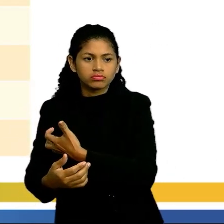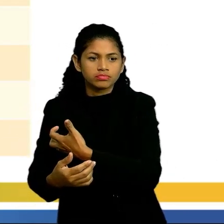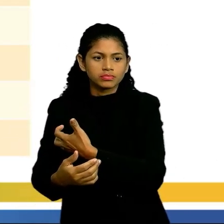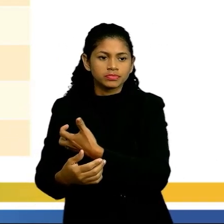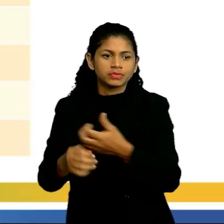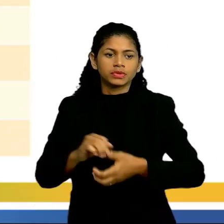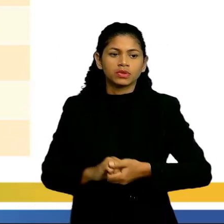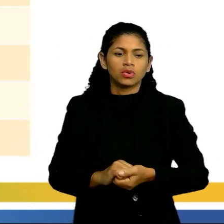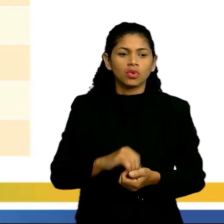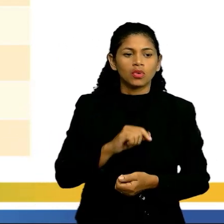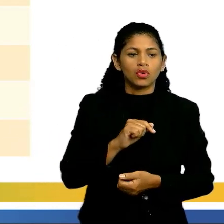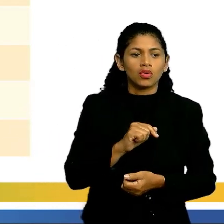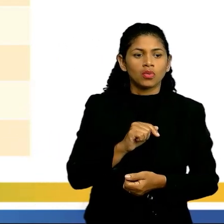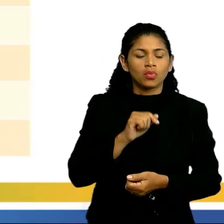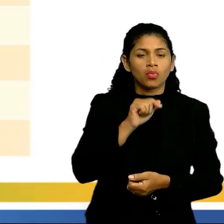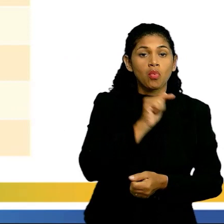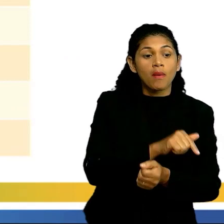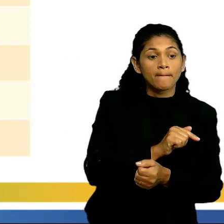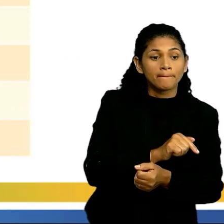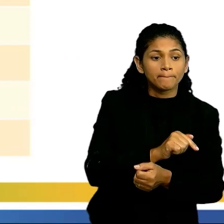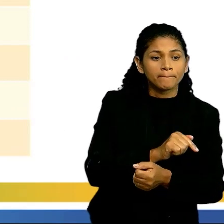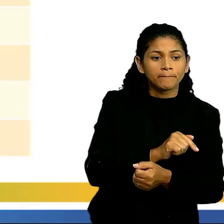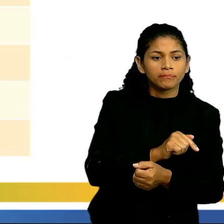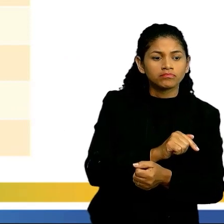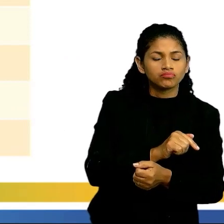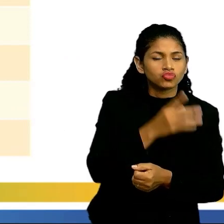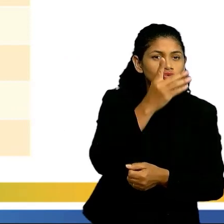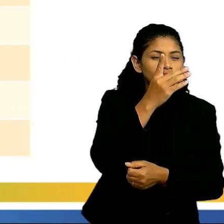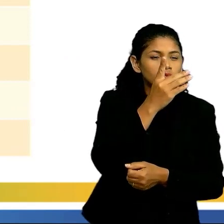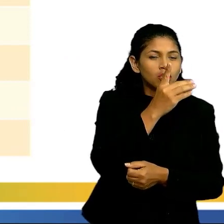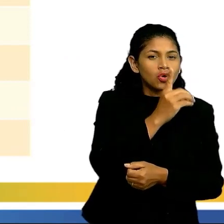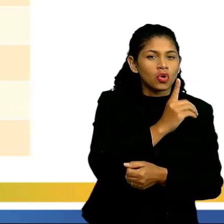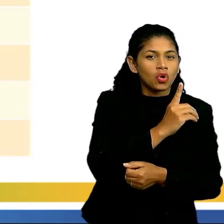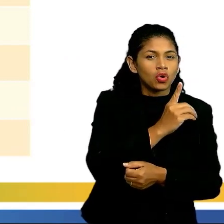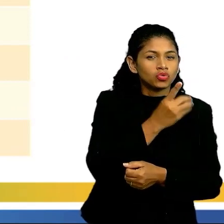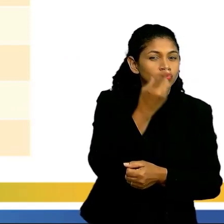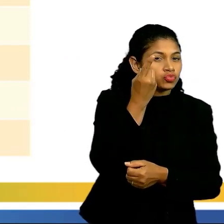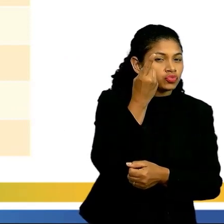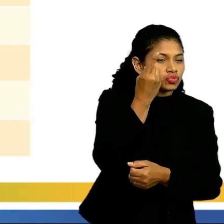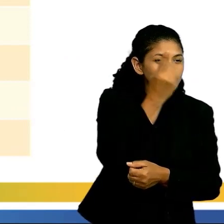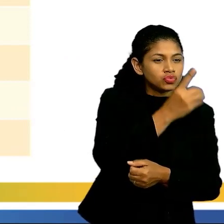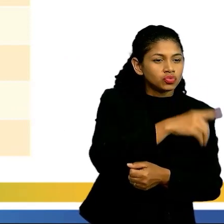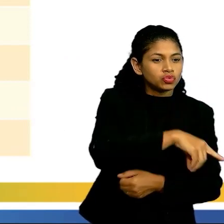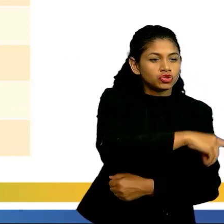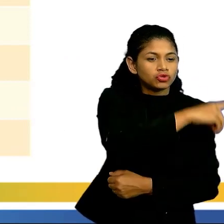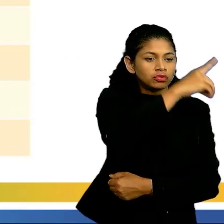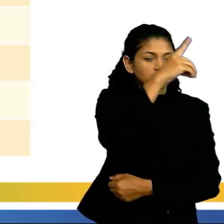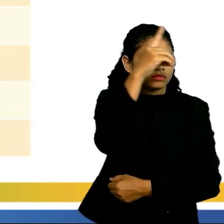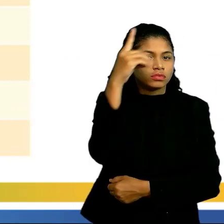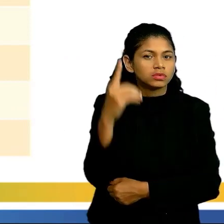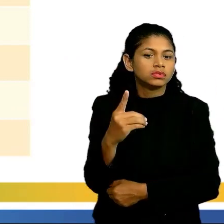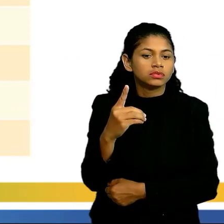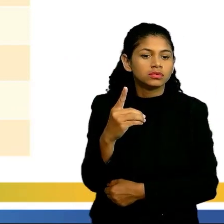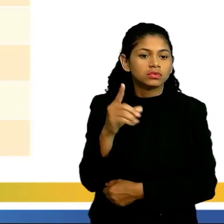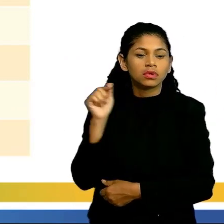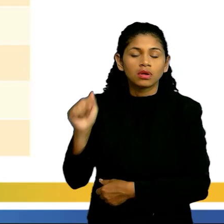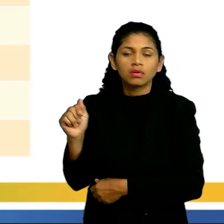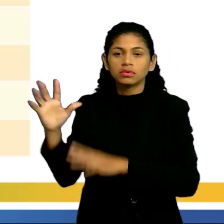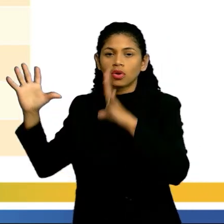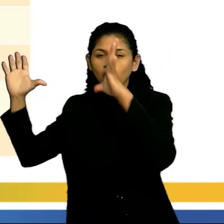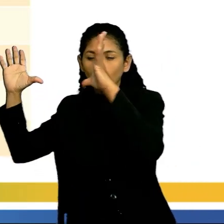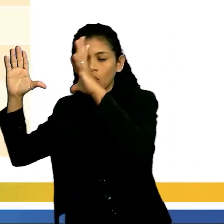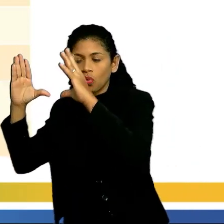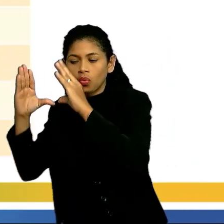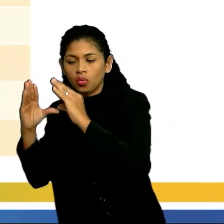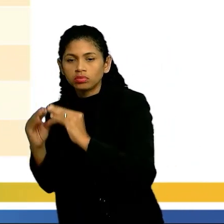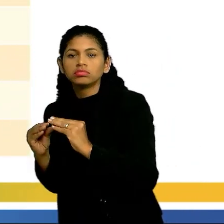Bom, o Apolo é o deus do dia. O Dionísio é o deus da noite. Então nós temos momento de